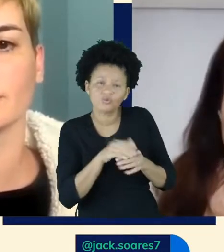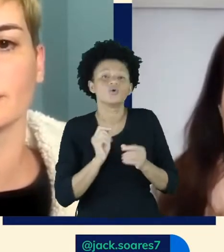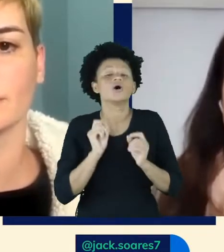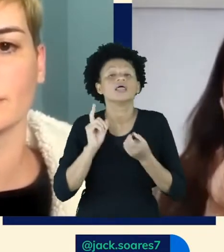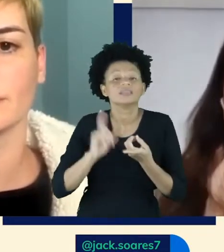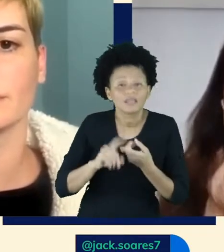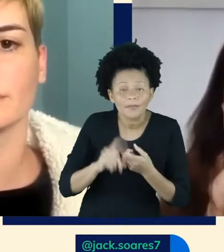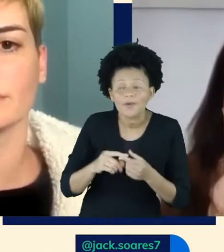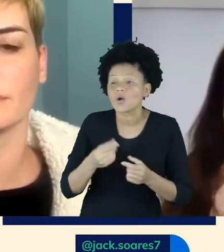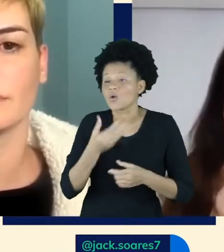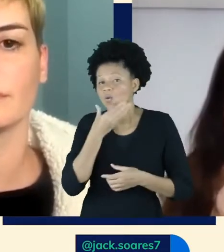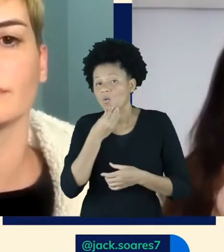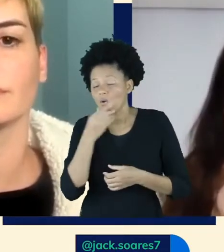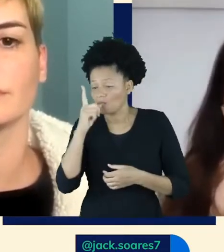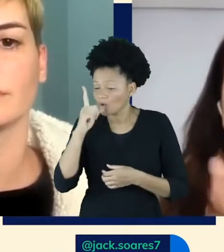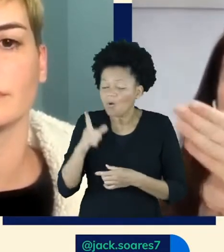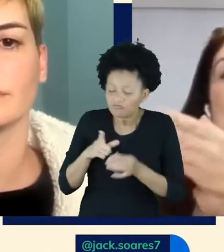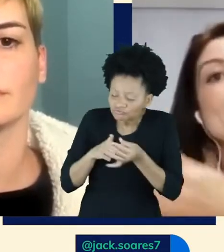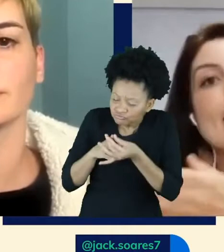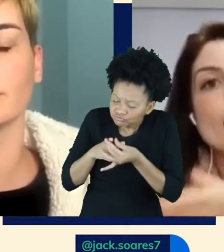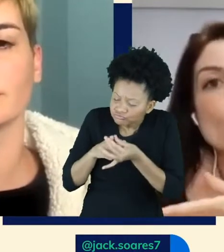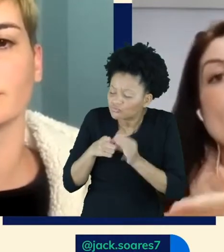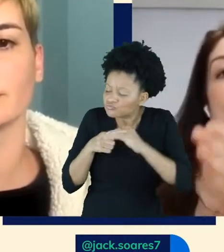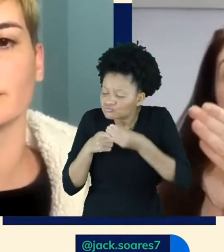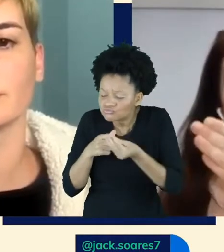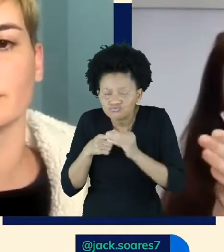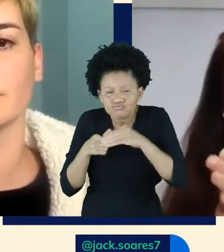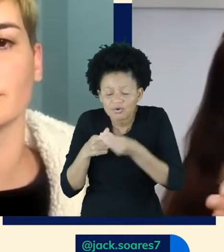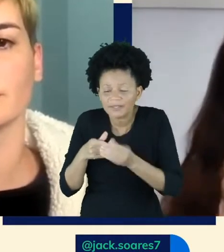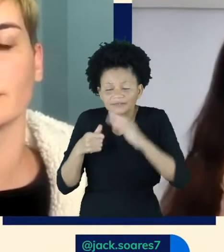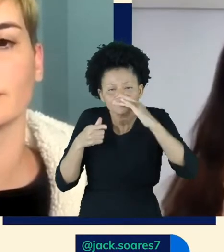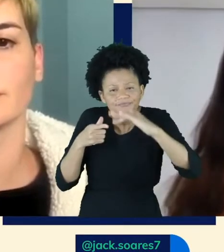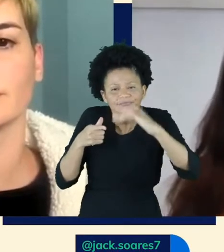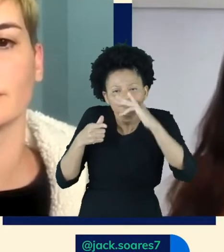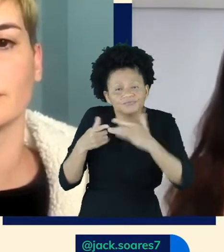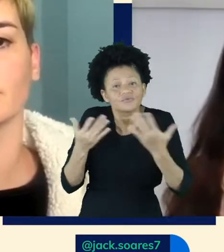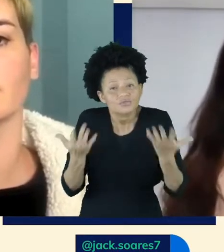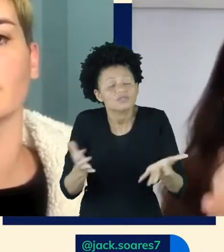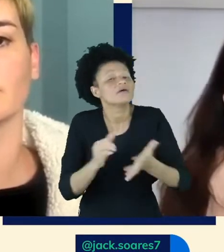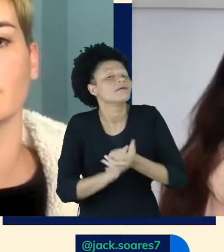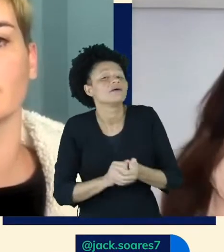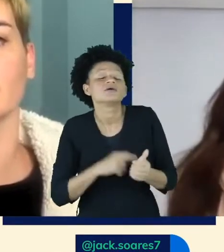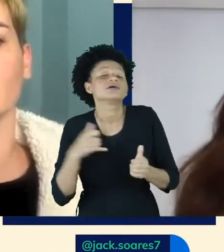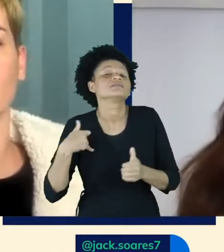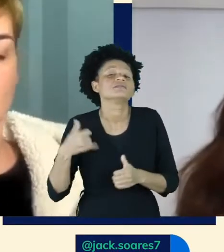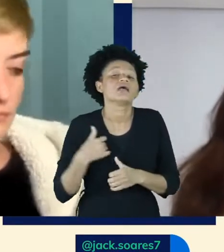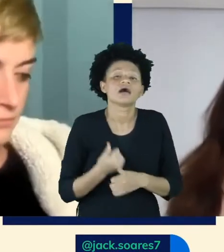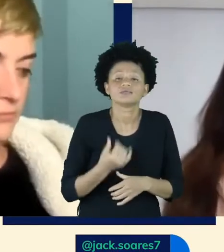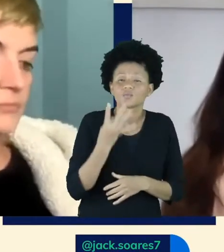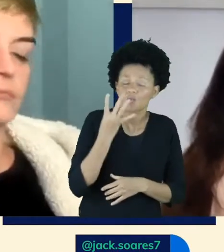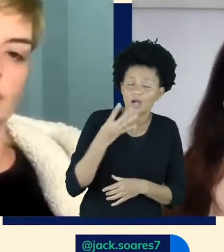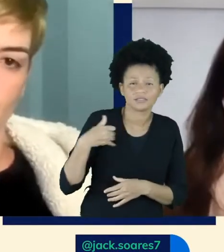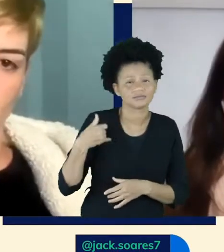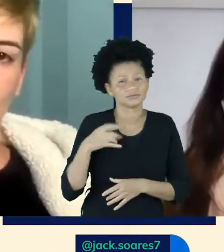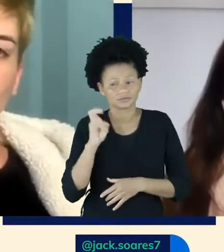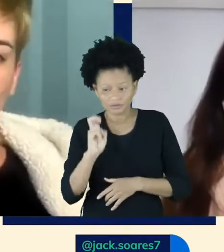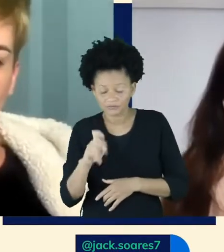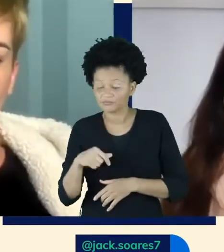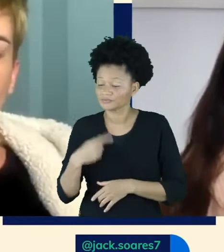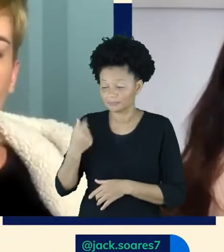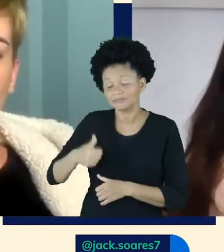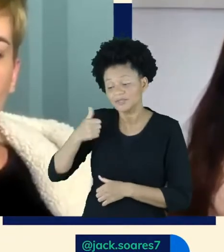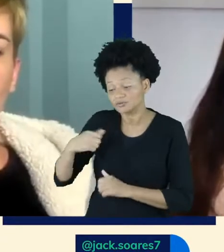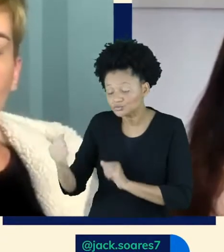de olho, né, para estar sempre cheirosinho. Então, primeiro, a partir dos 4, 5 anos, você acompanha esse banho da criança,